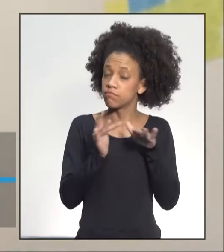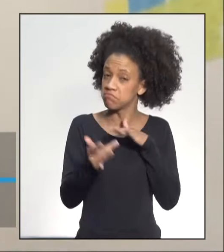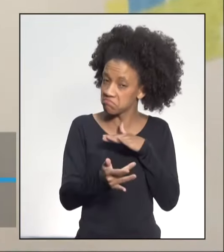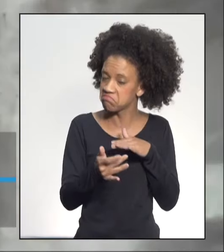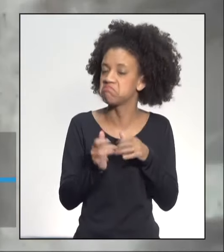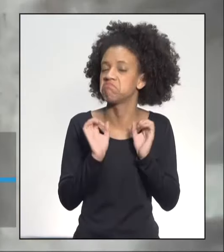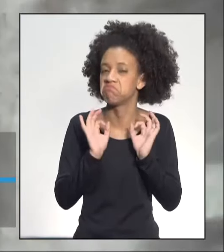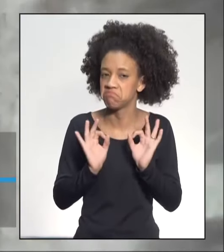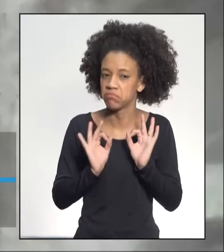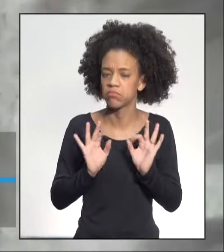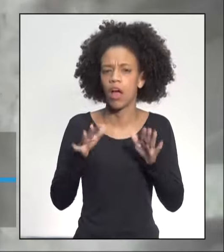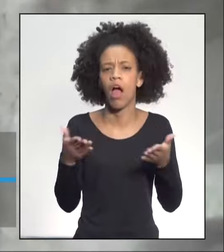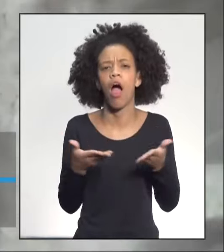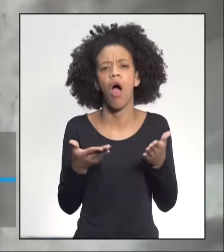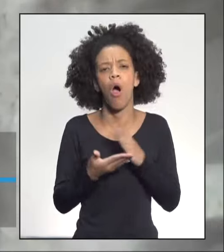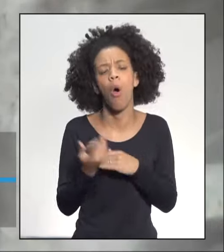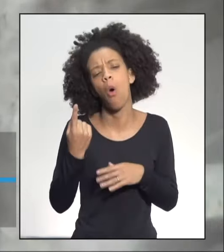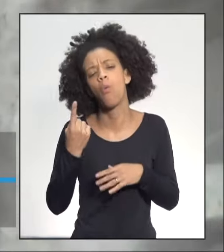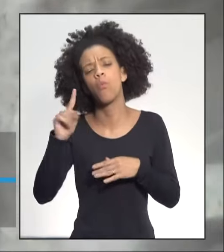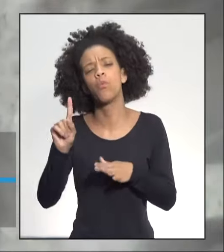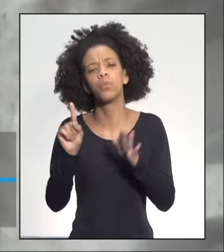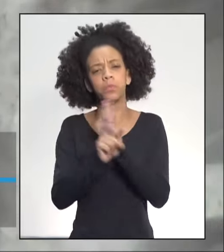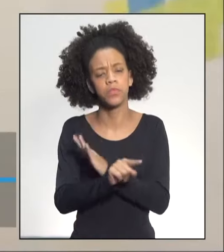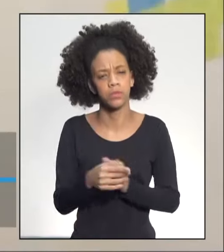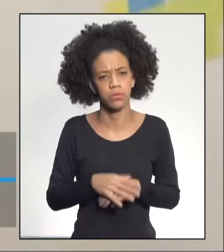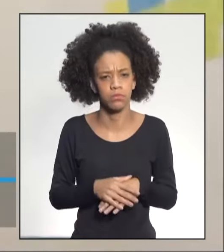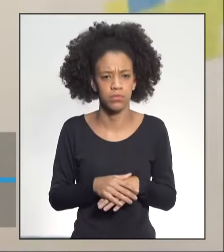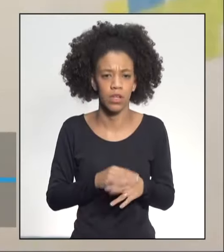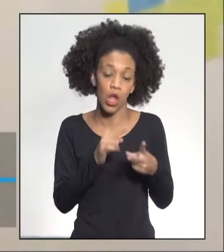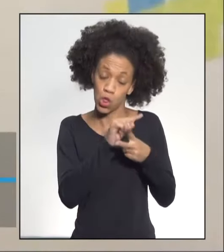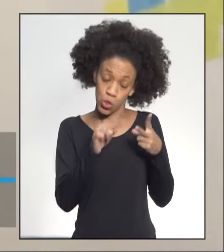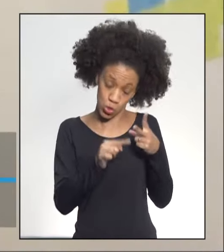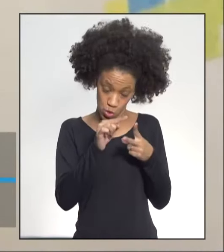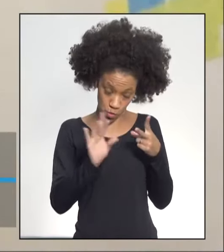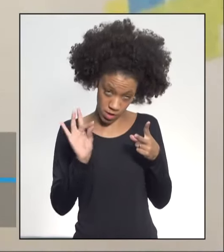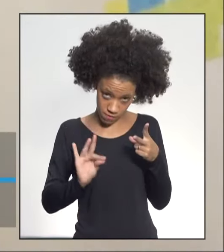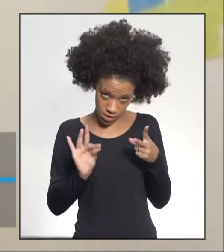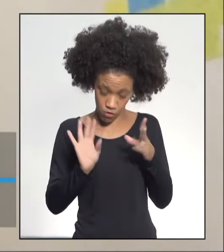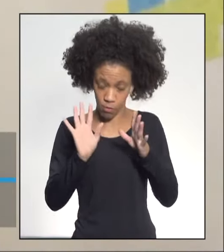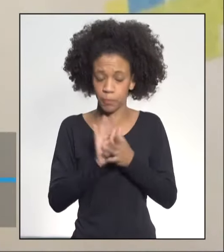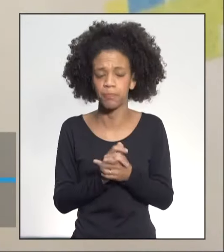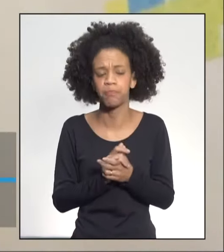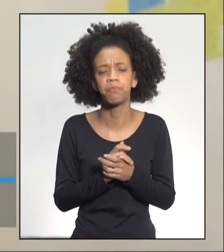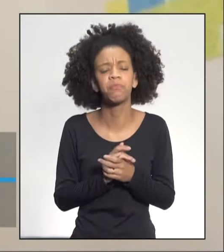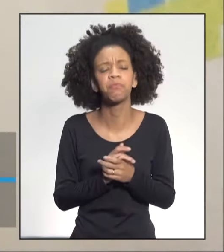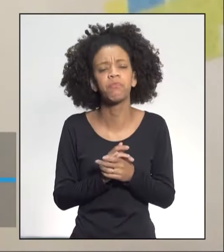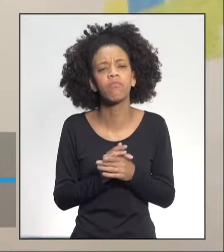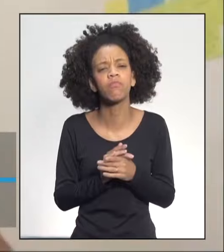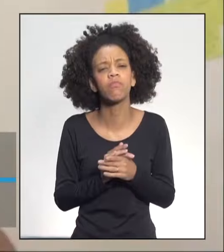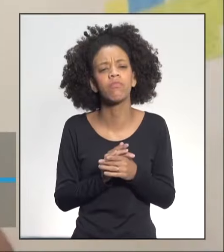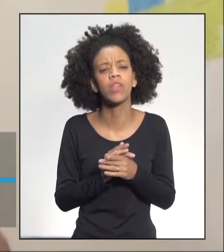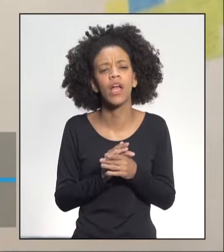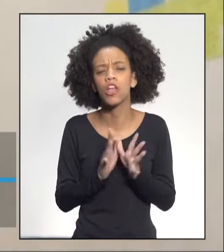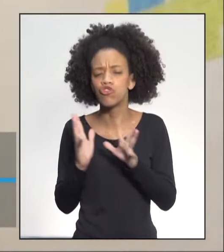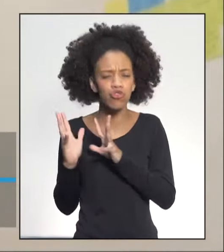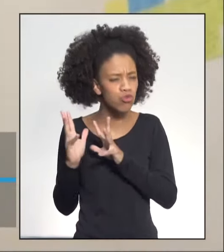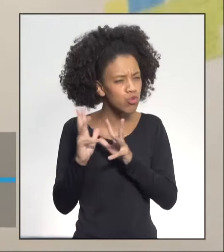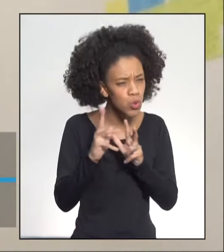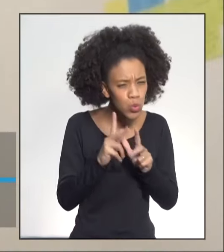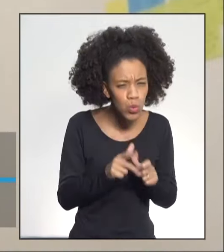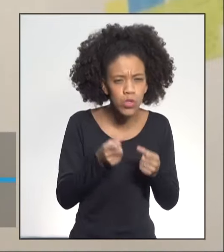Agora, eu tenho uma última pergunta. Duas perguntinhas, na verdade. Pessoal, desses todos que foram